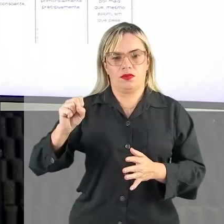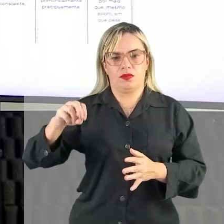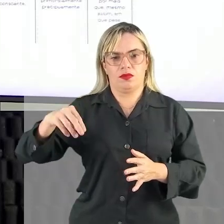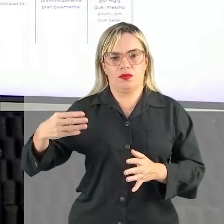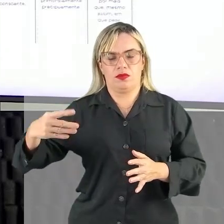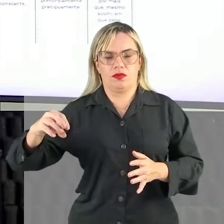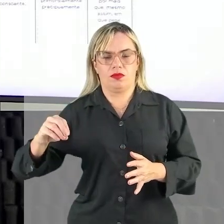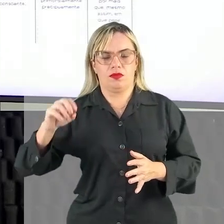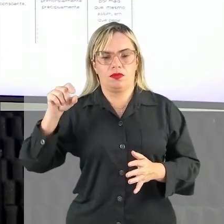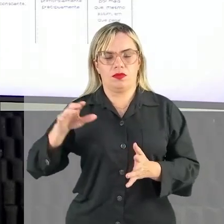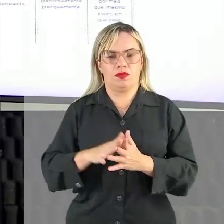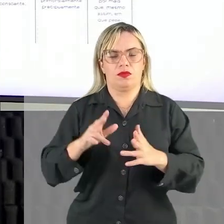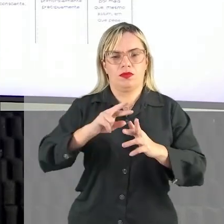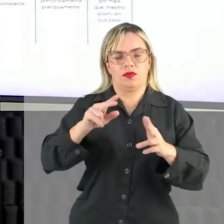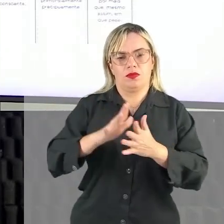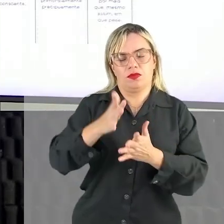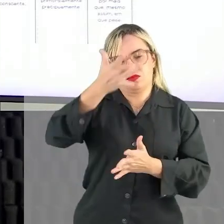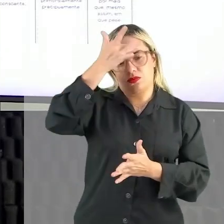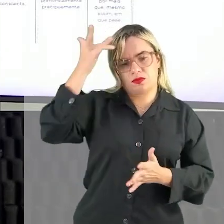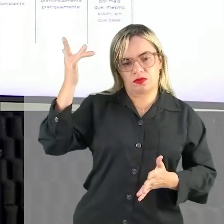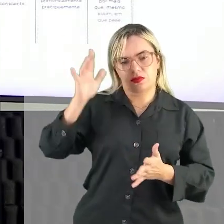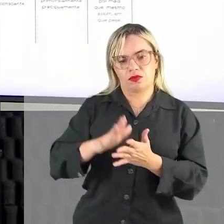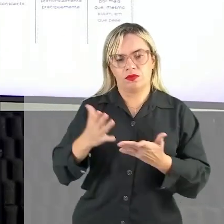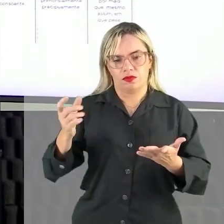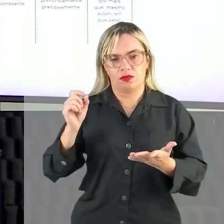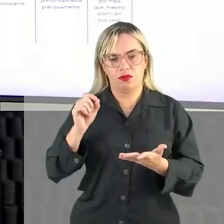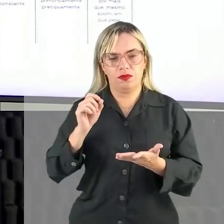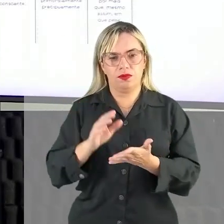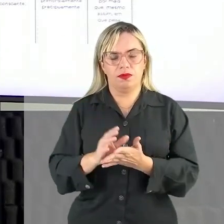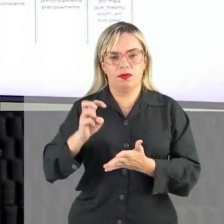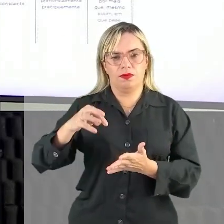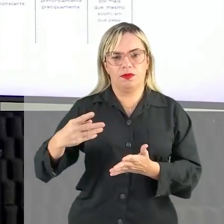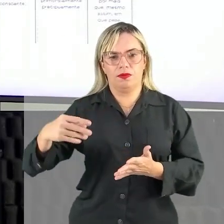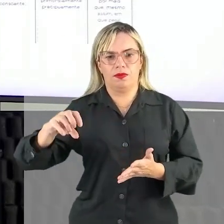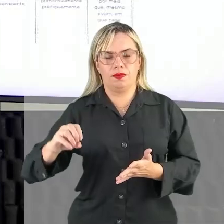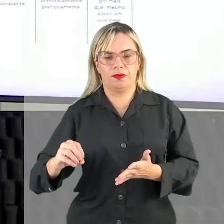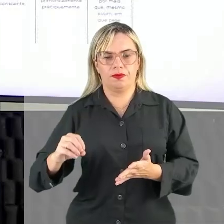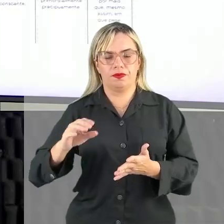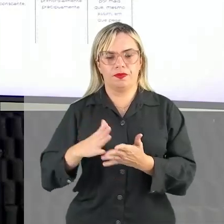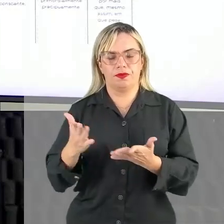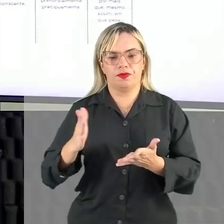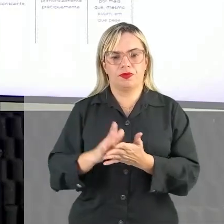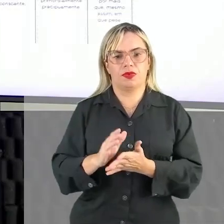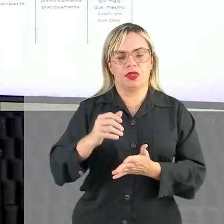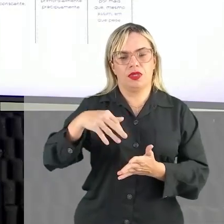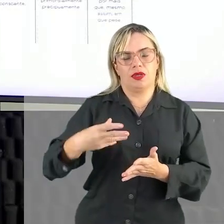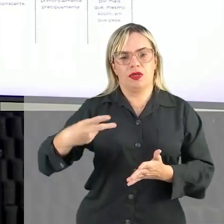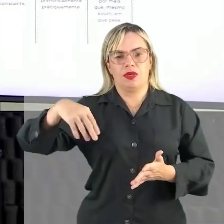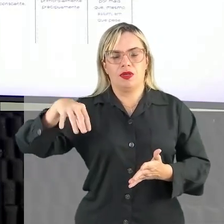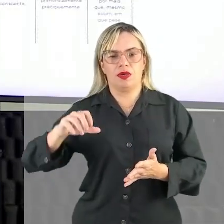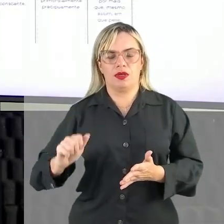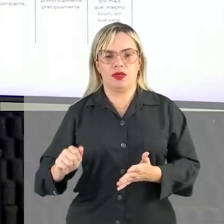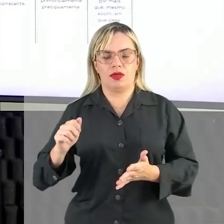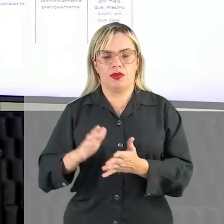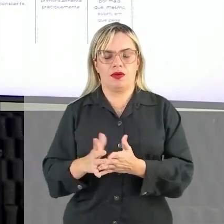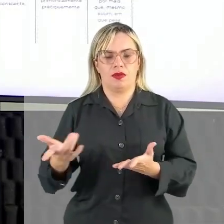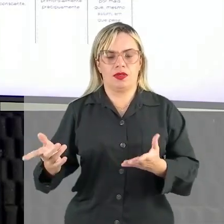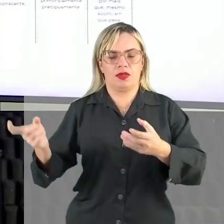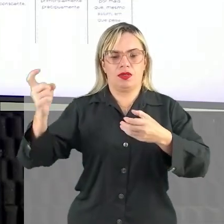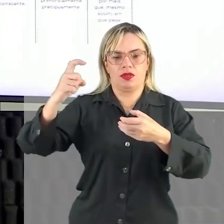às vezes muita gente utiliza o mesmo ou a mesma para fazer referência ao que disse